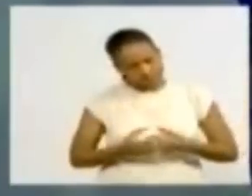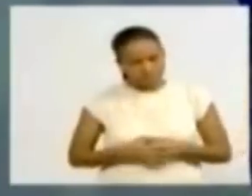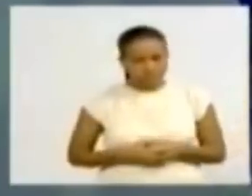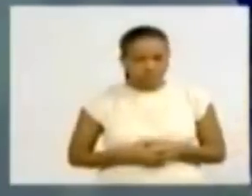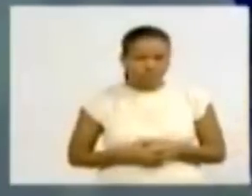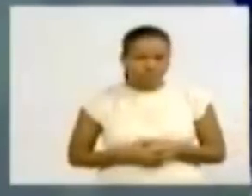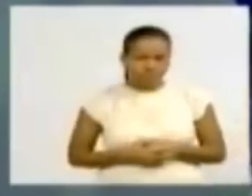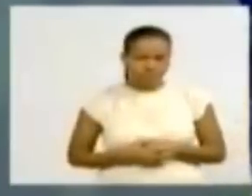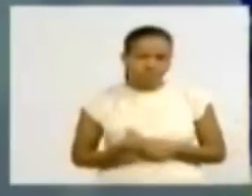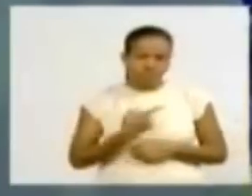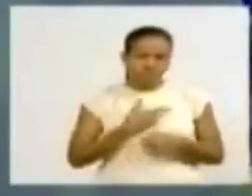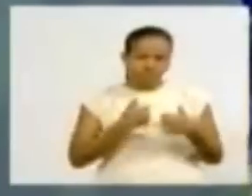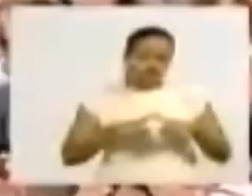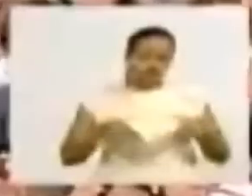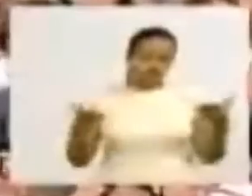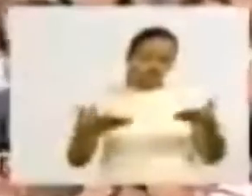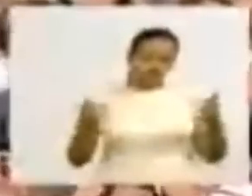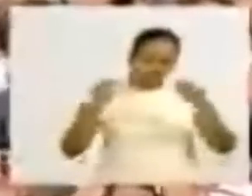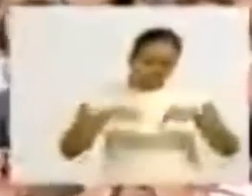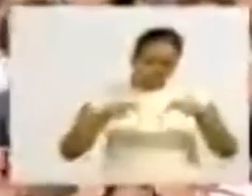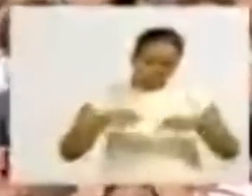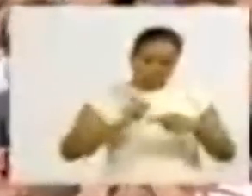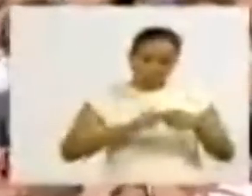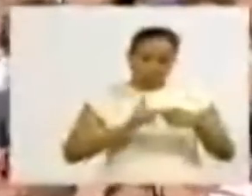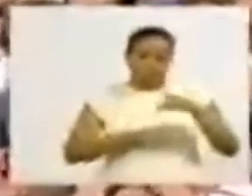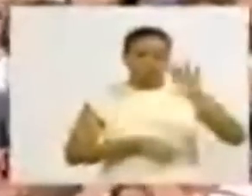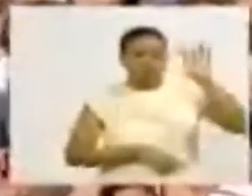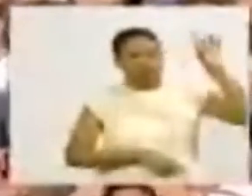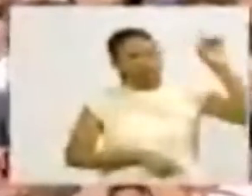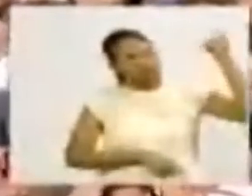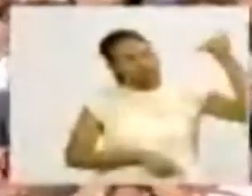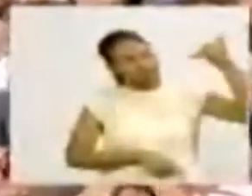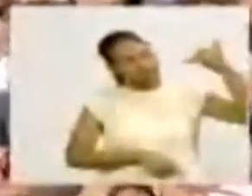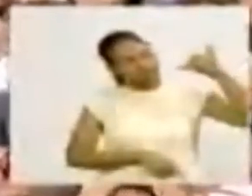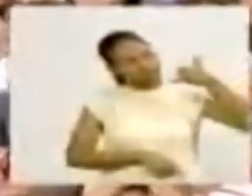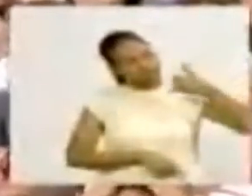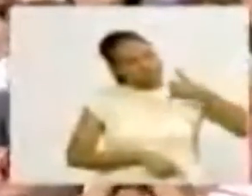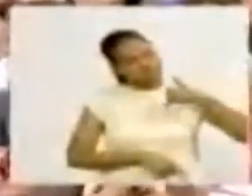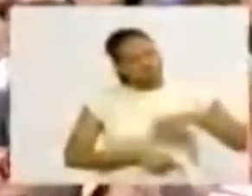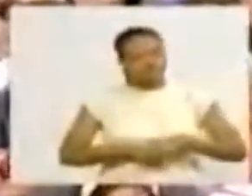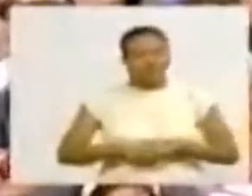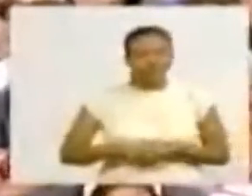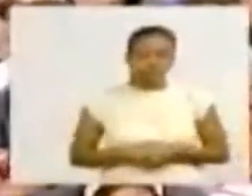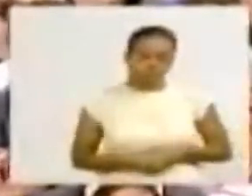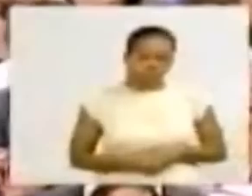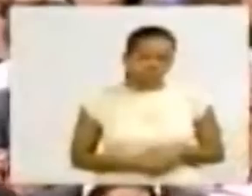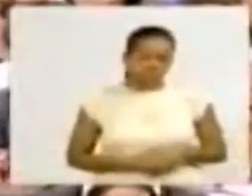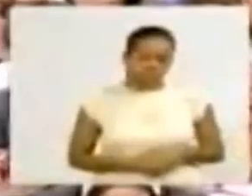O motivo da nossa presença aqui hoje é ouvir a voz de Deus.